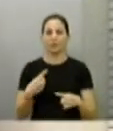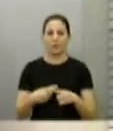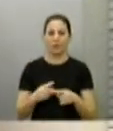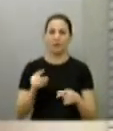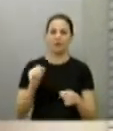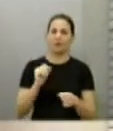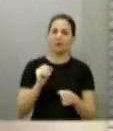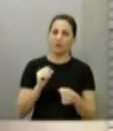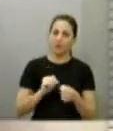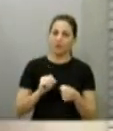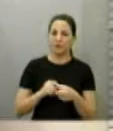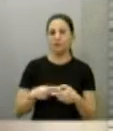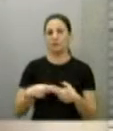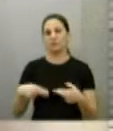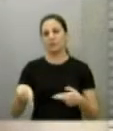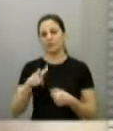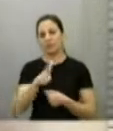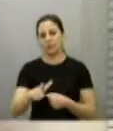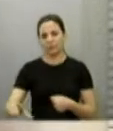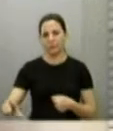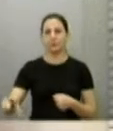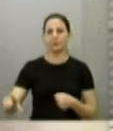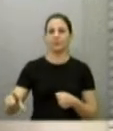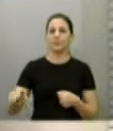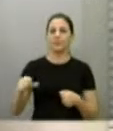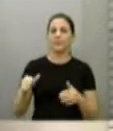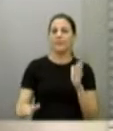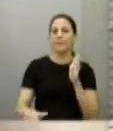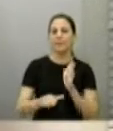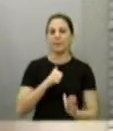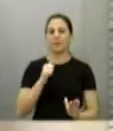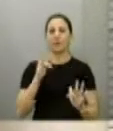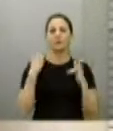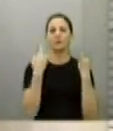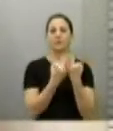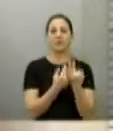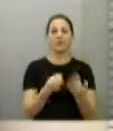de novo. Em primeiro lugar, para mim, vai continuar a minha família e